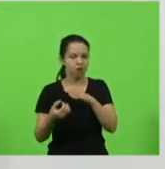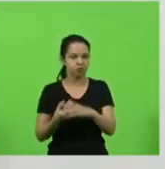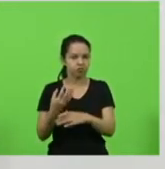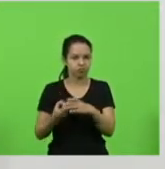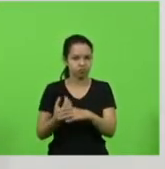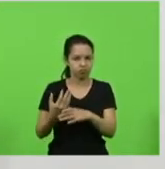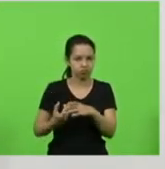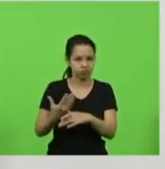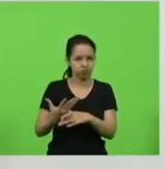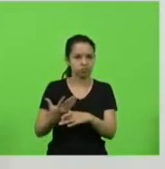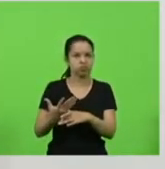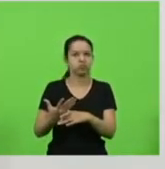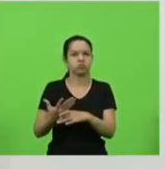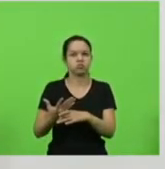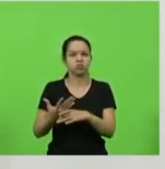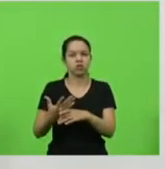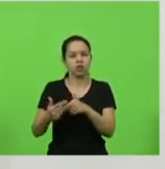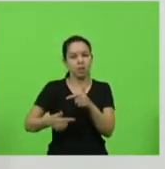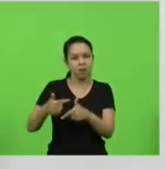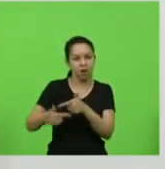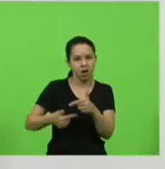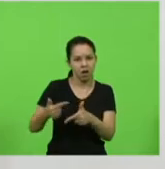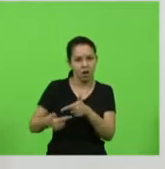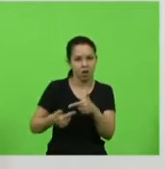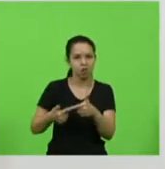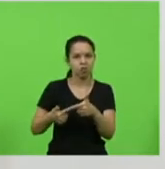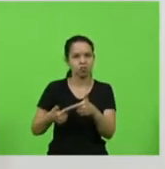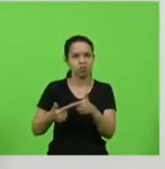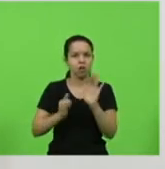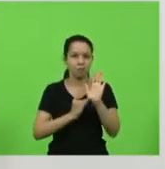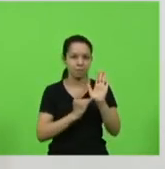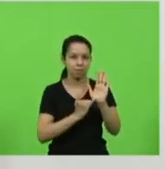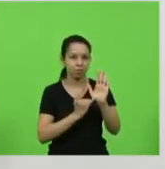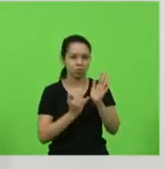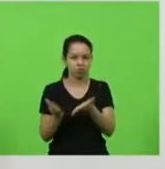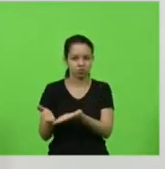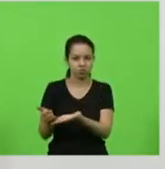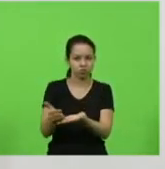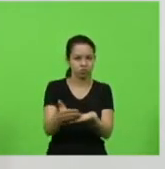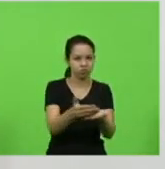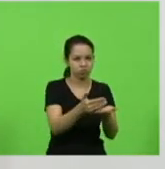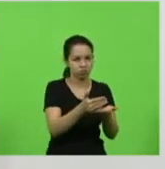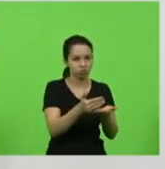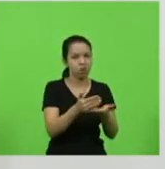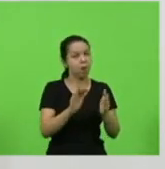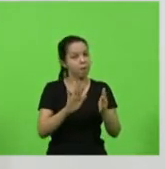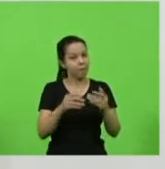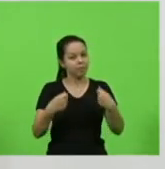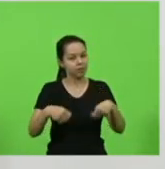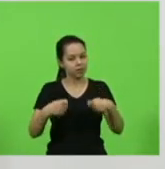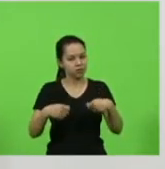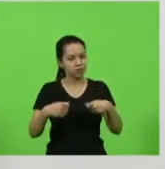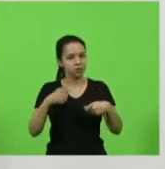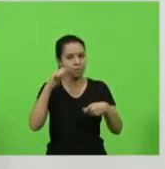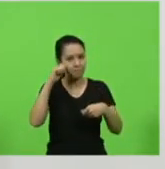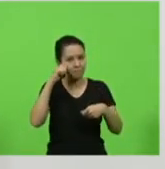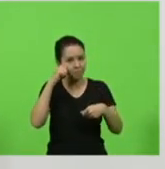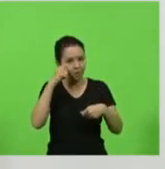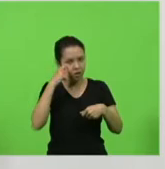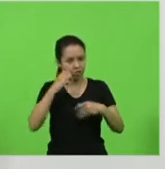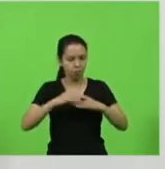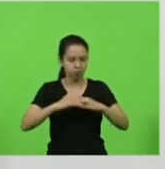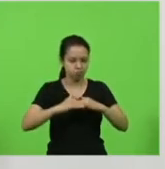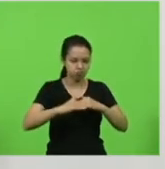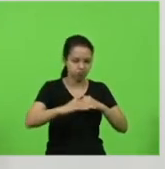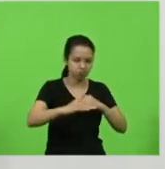vão gerar emprego, que vão arrecadar mais impostos, mas é preciso essa pavimentação. Esse projeto, segundo